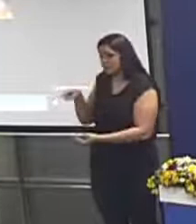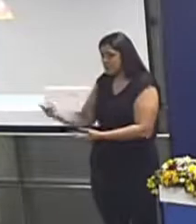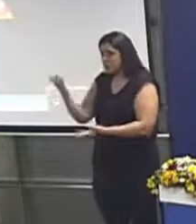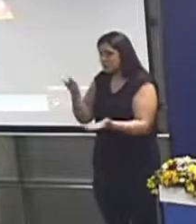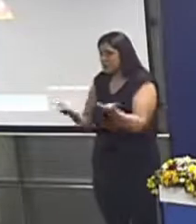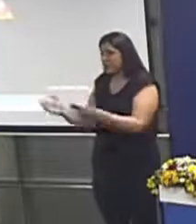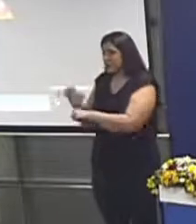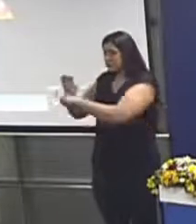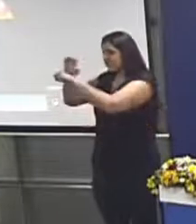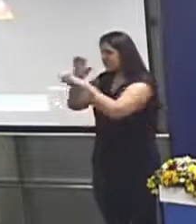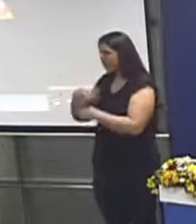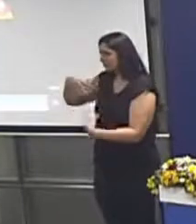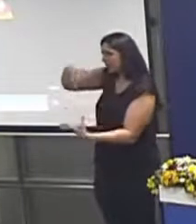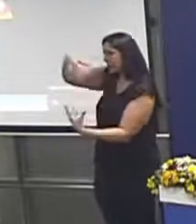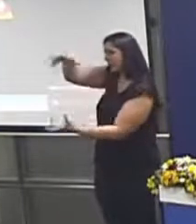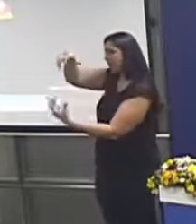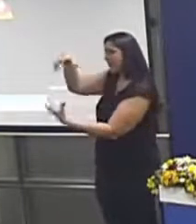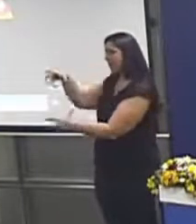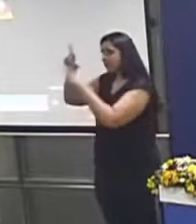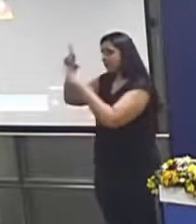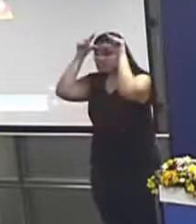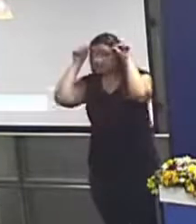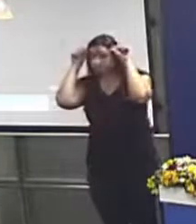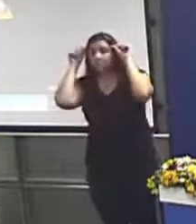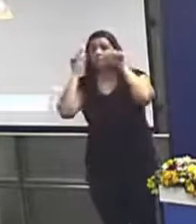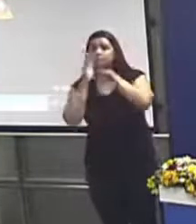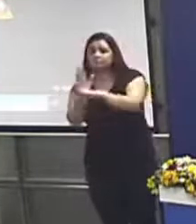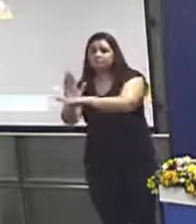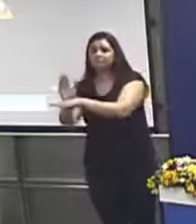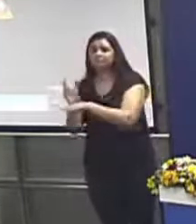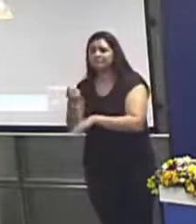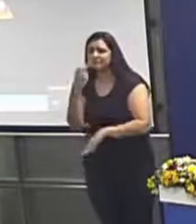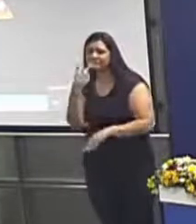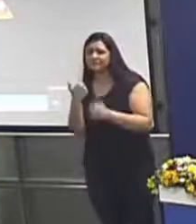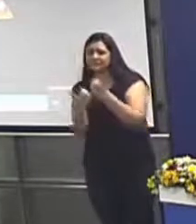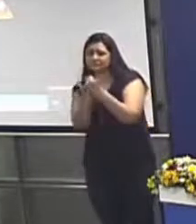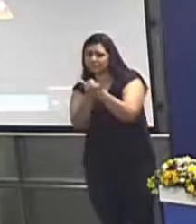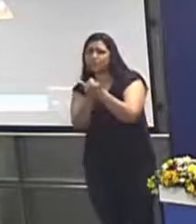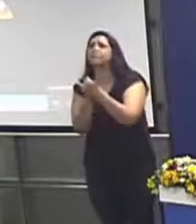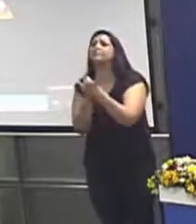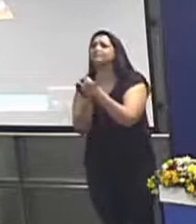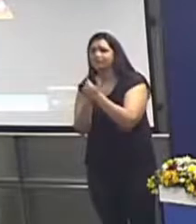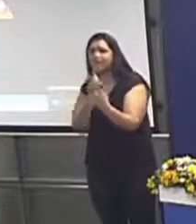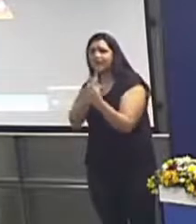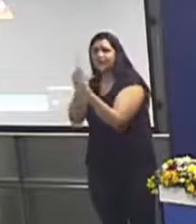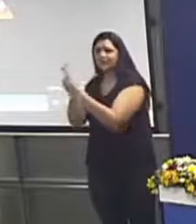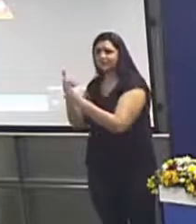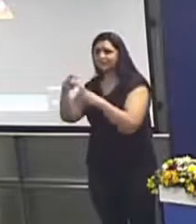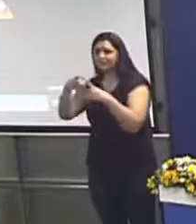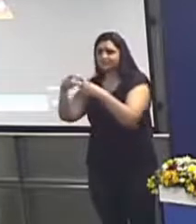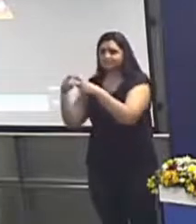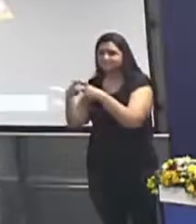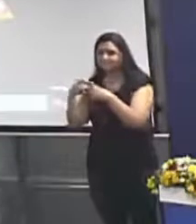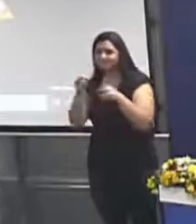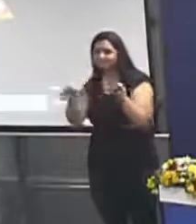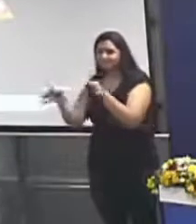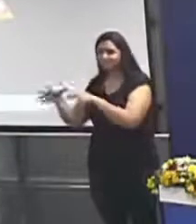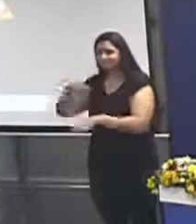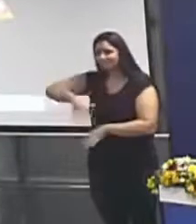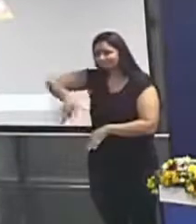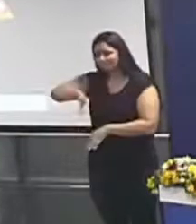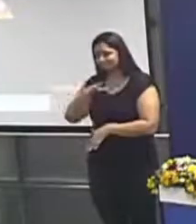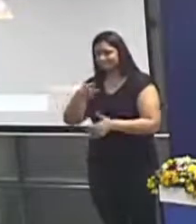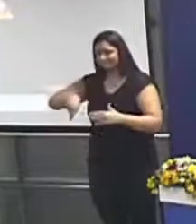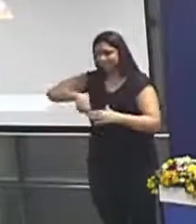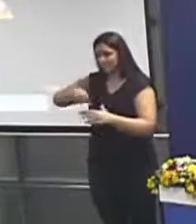entregue em 11 estados. Na enfermagem, ajuda com remédios, apoio jurídico, atendimento médico. Hortas